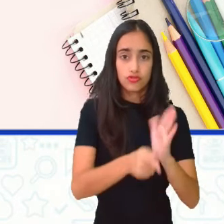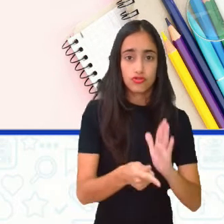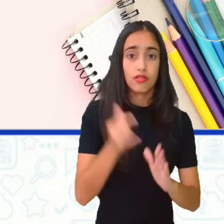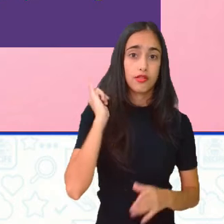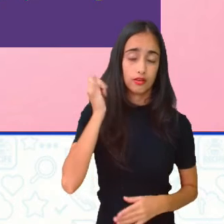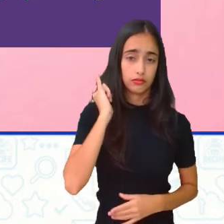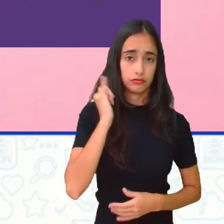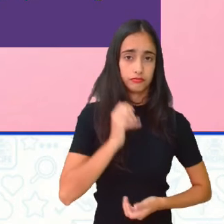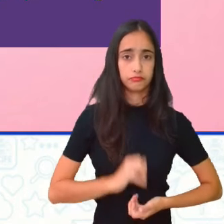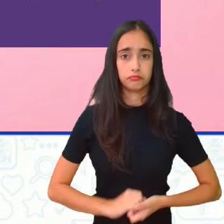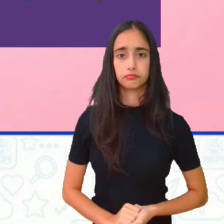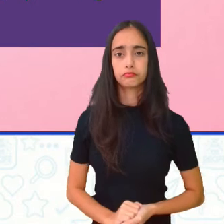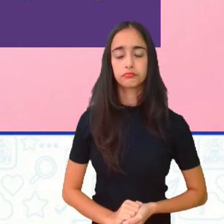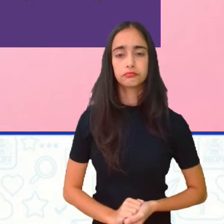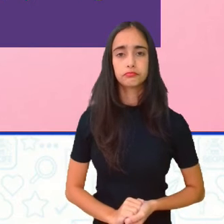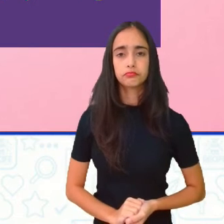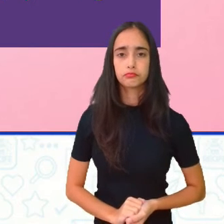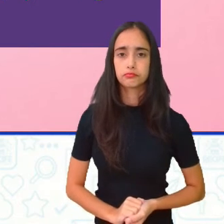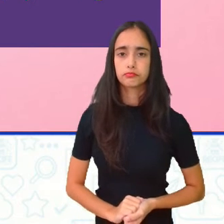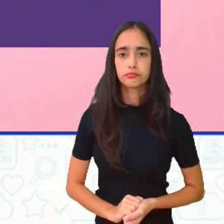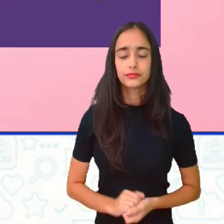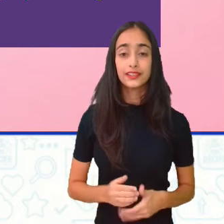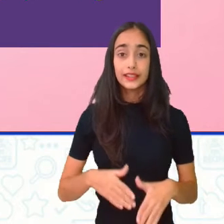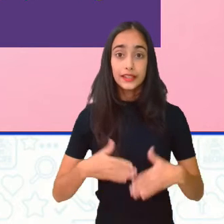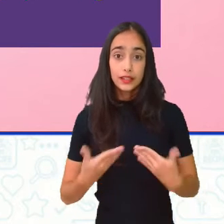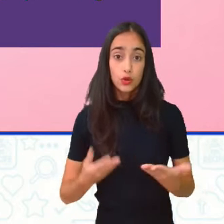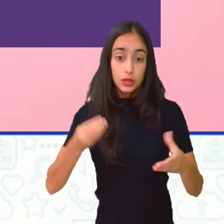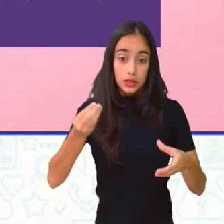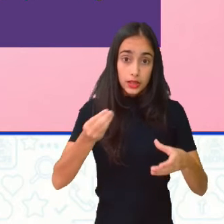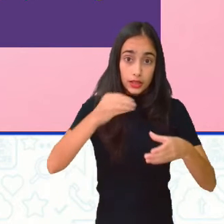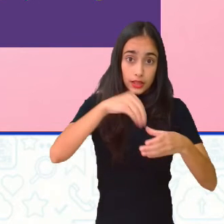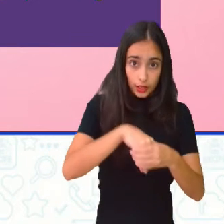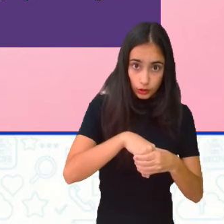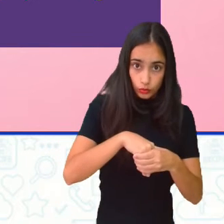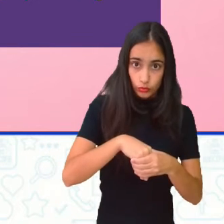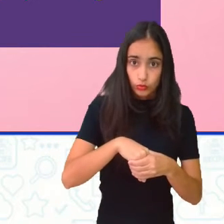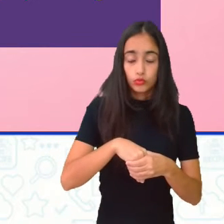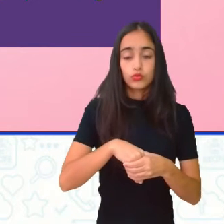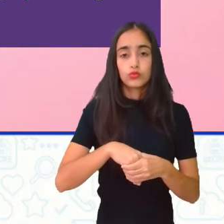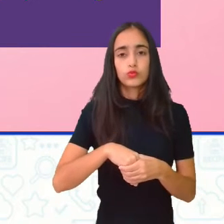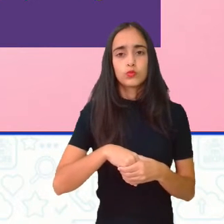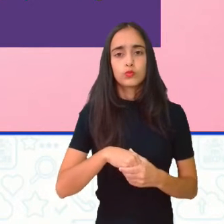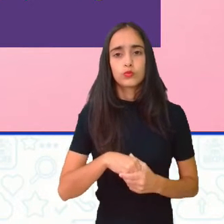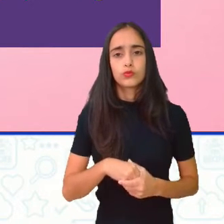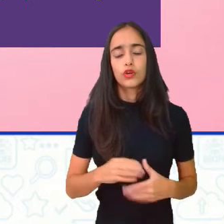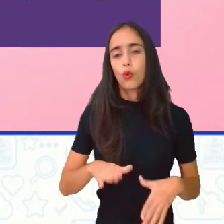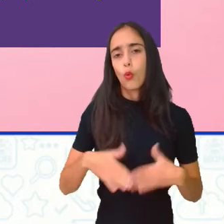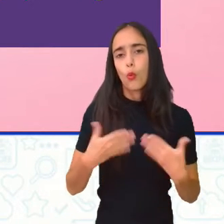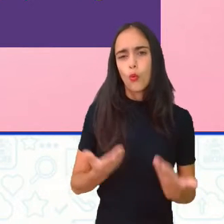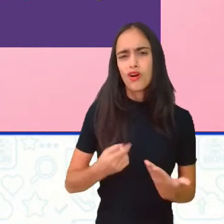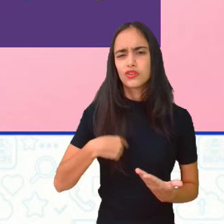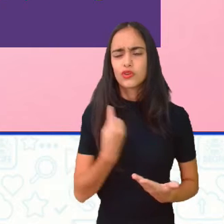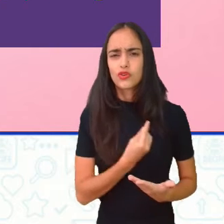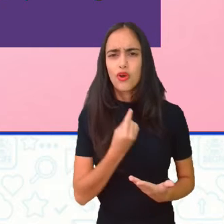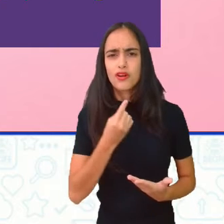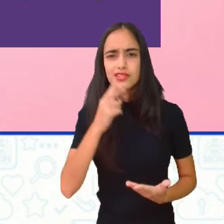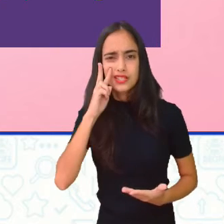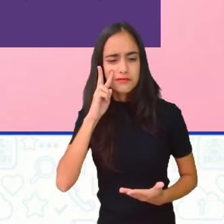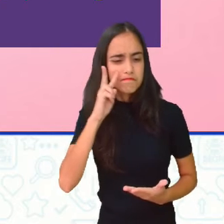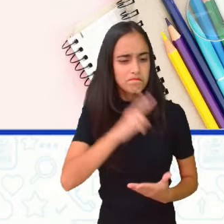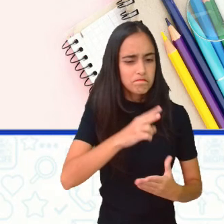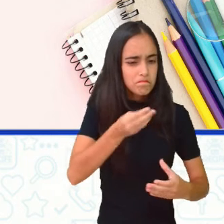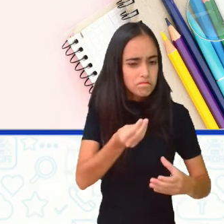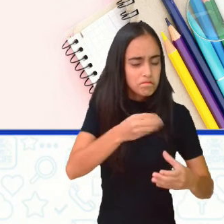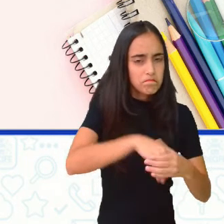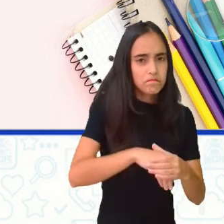gênero narrativo, tá certo? E aí dentro quando a gente entra dentro de um desses gêneros,